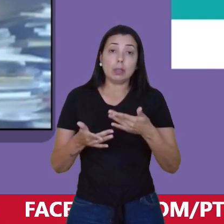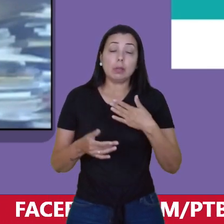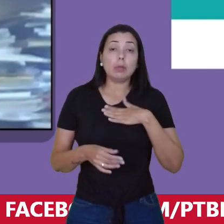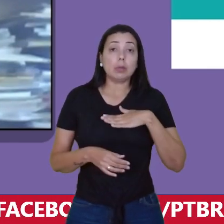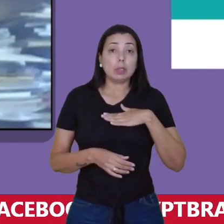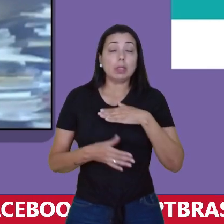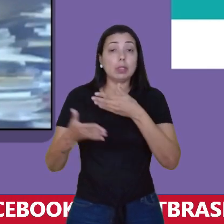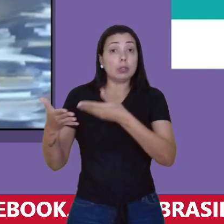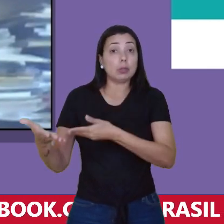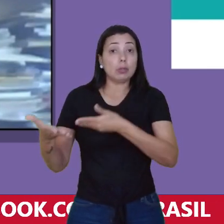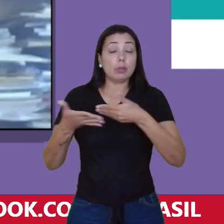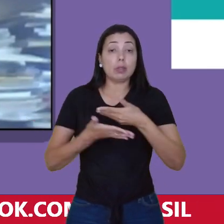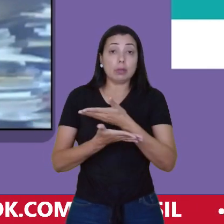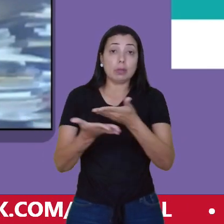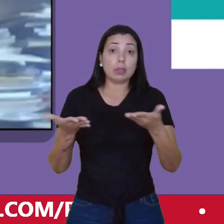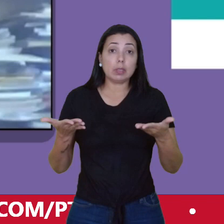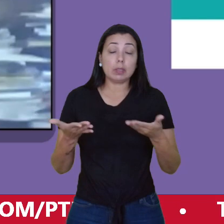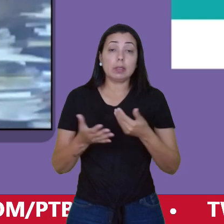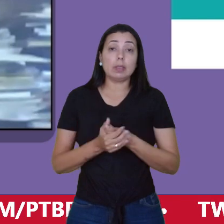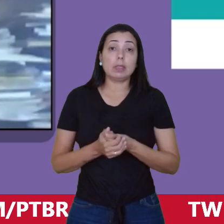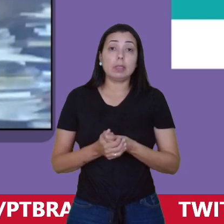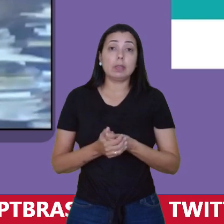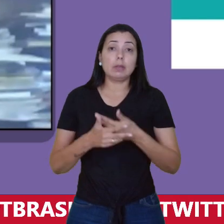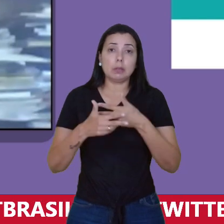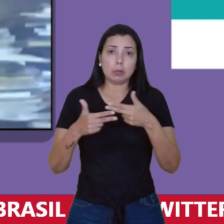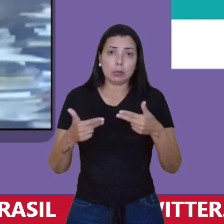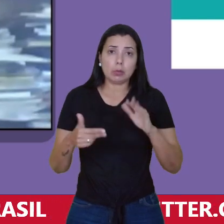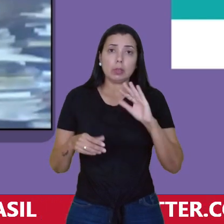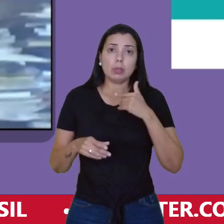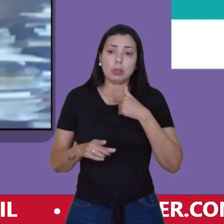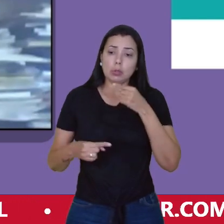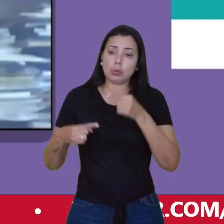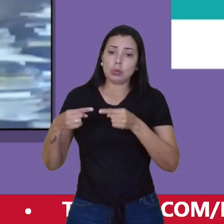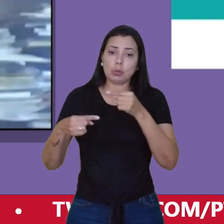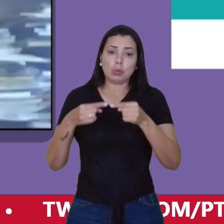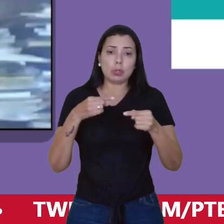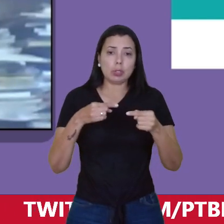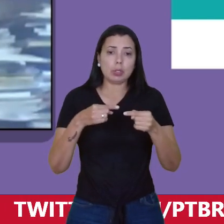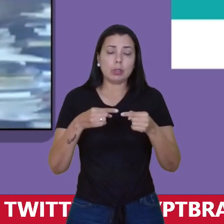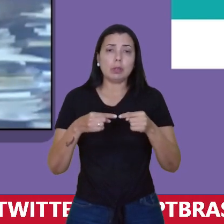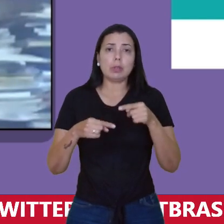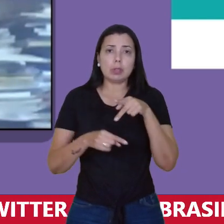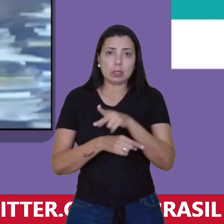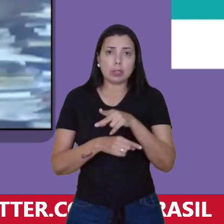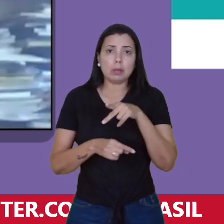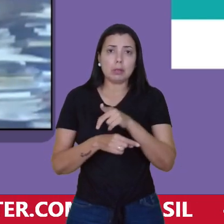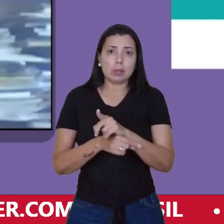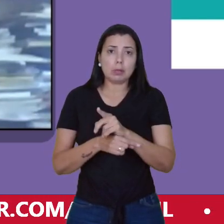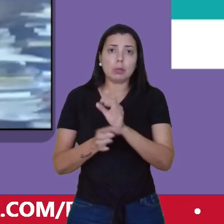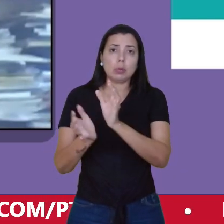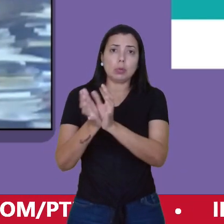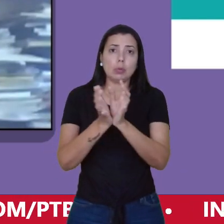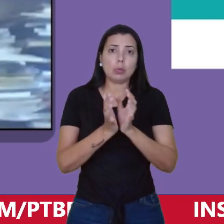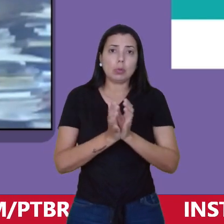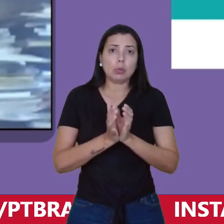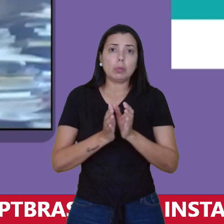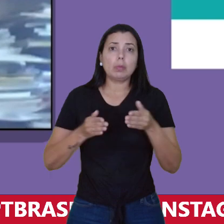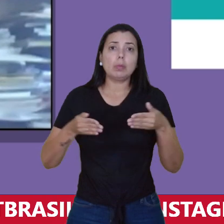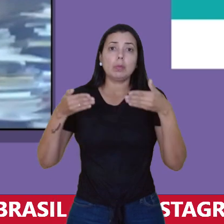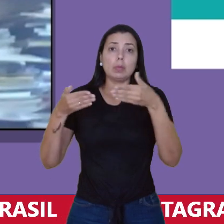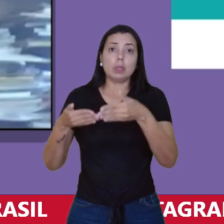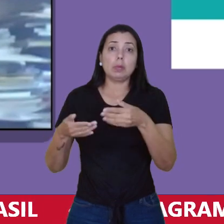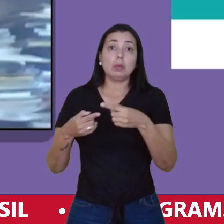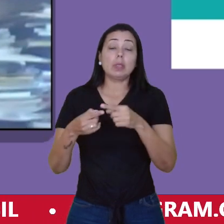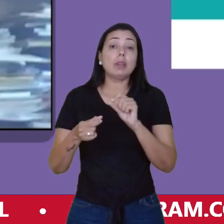chamar a atenção de vocês para isso, que é uma coisa que nós estamos discutindo intensamente dentro do coletivo que estou participando. Por que eu